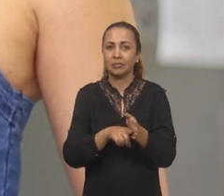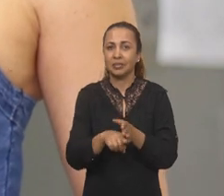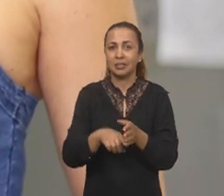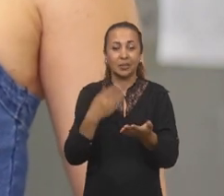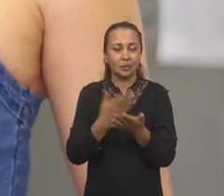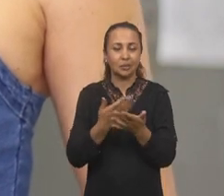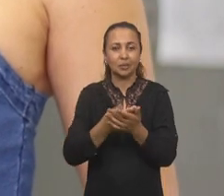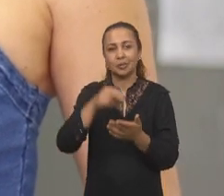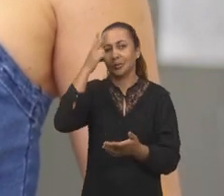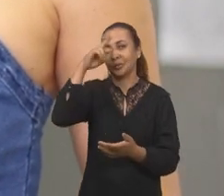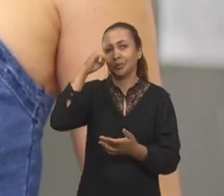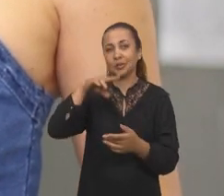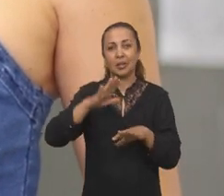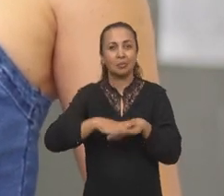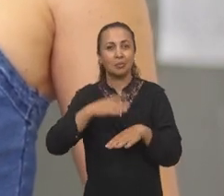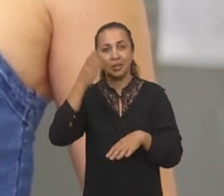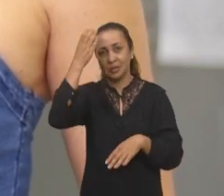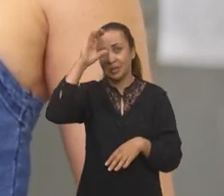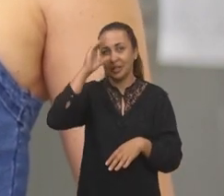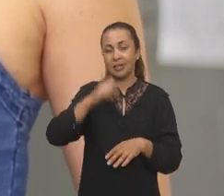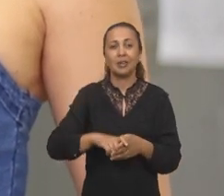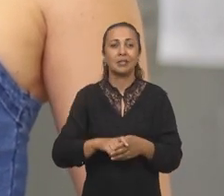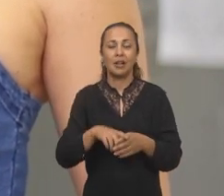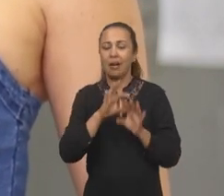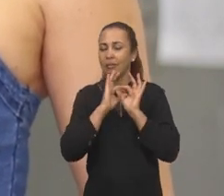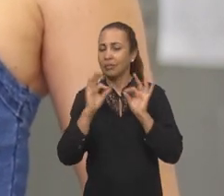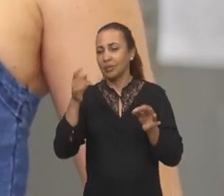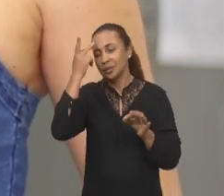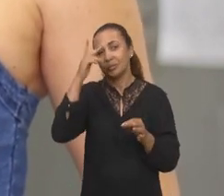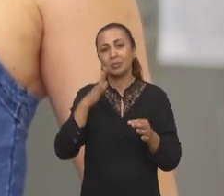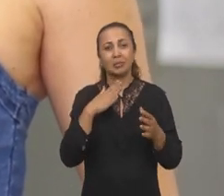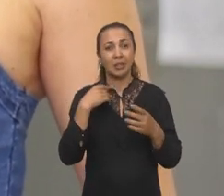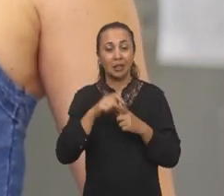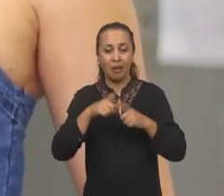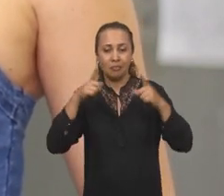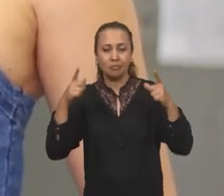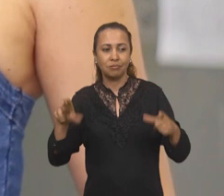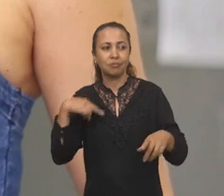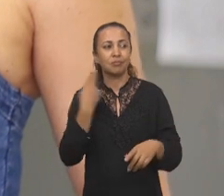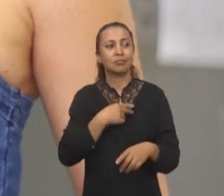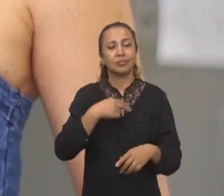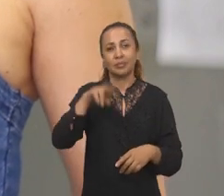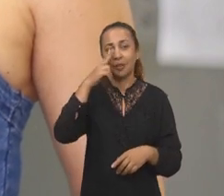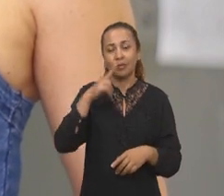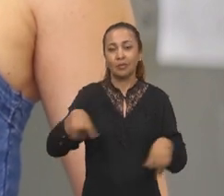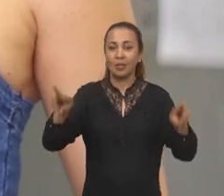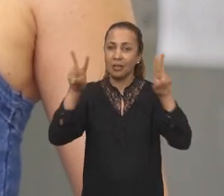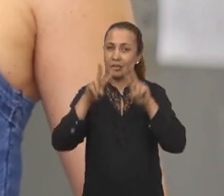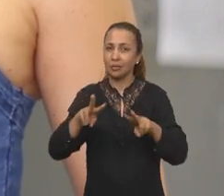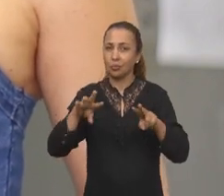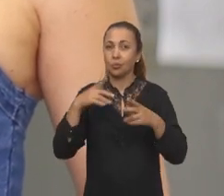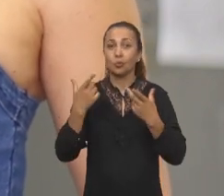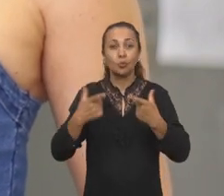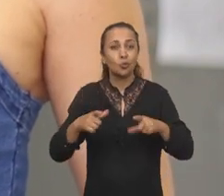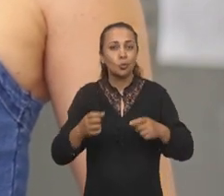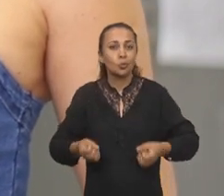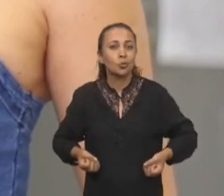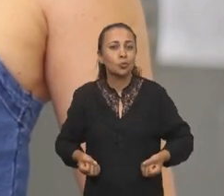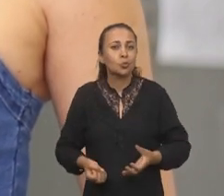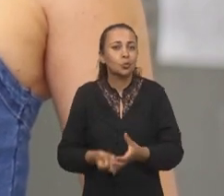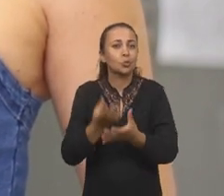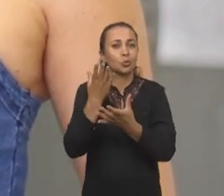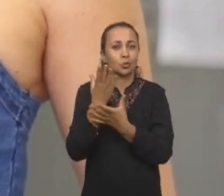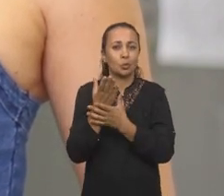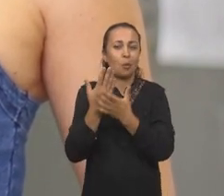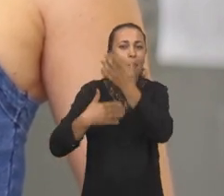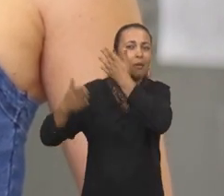estudar a história mas os cientistas são categóricos em afirmar que isso amplia a nossa visão sobre as nossas origens o nosso